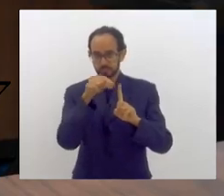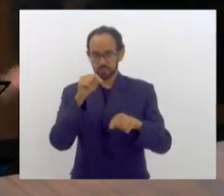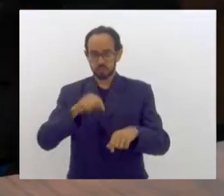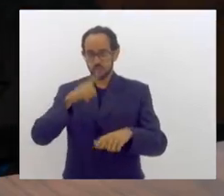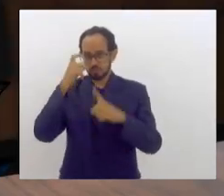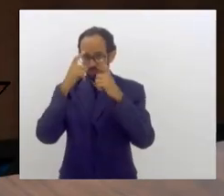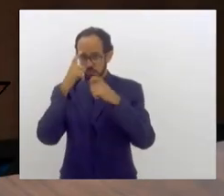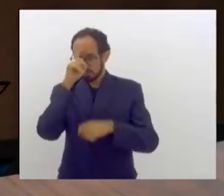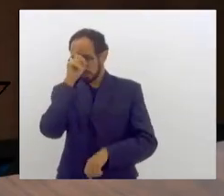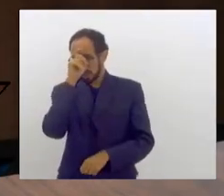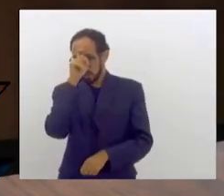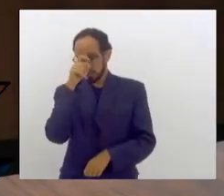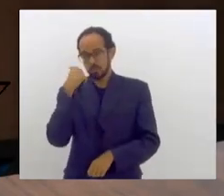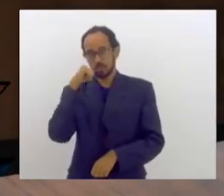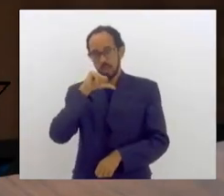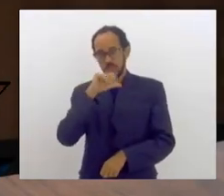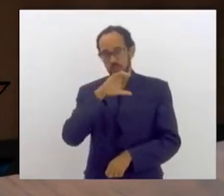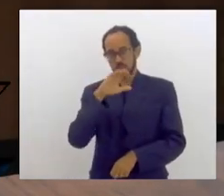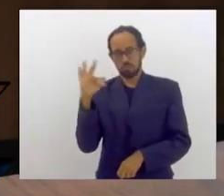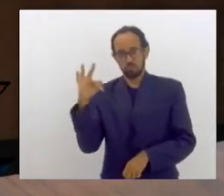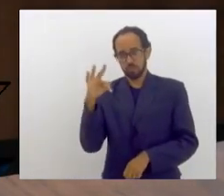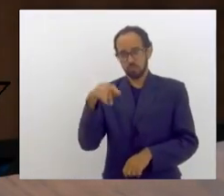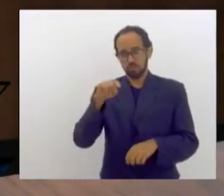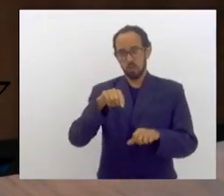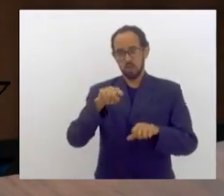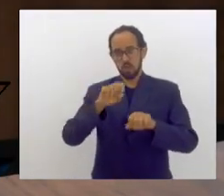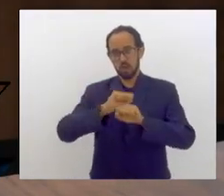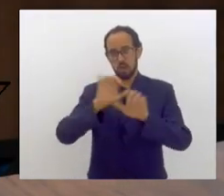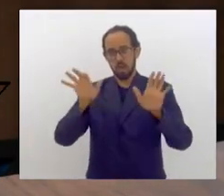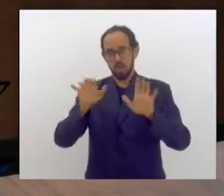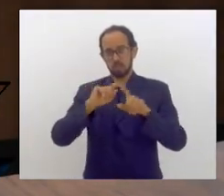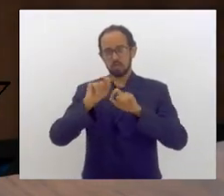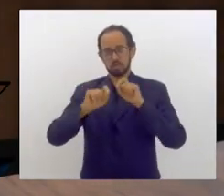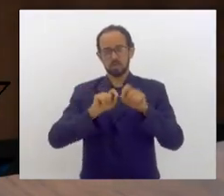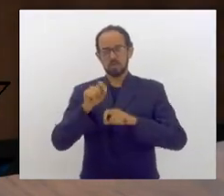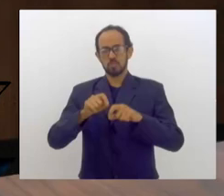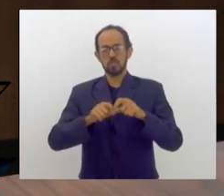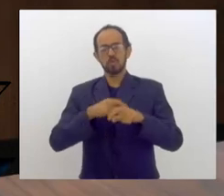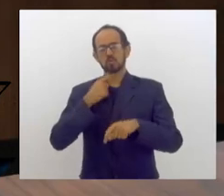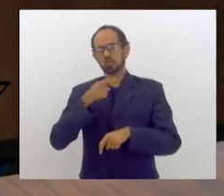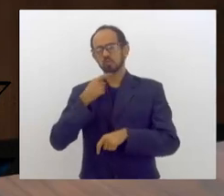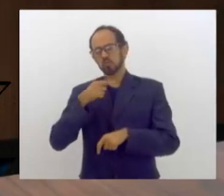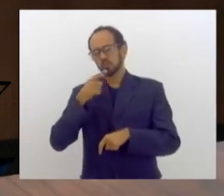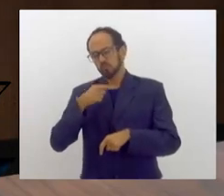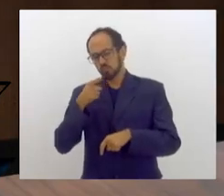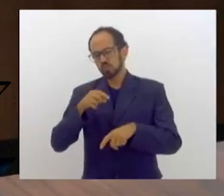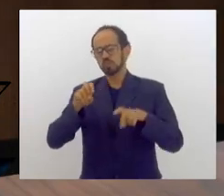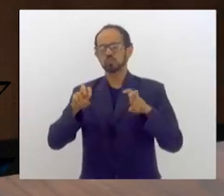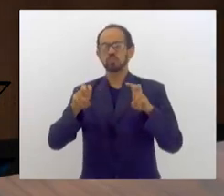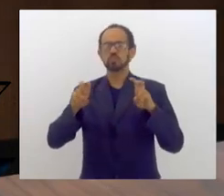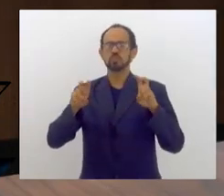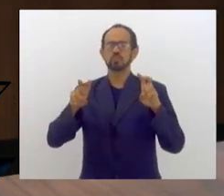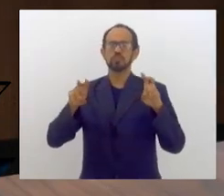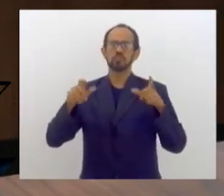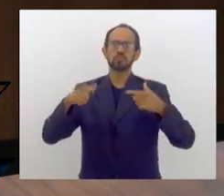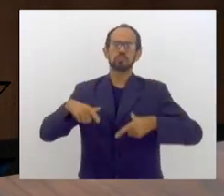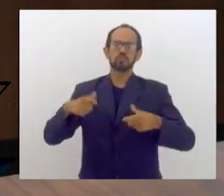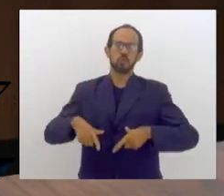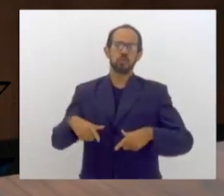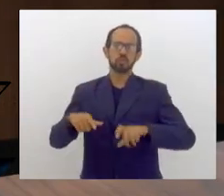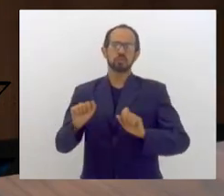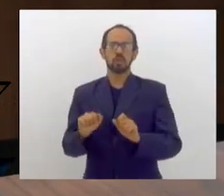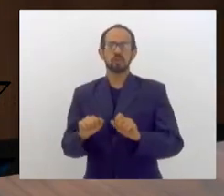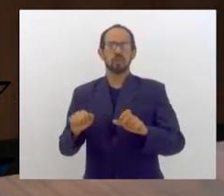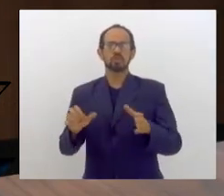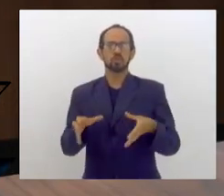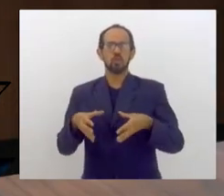Cabo Frio, ficou muito evidente, por exemplo, quando questionávamos aonde estavam as comissões